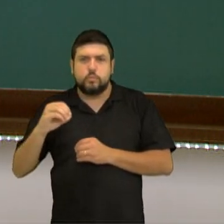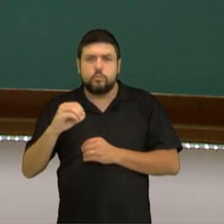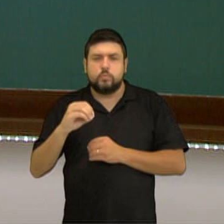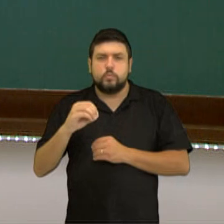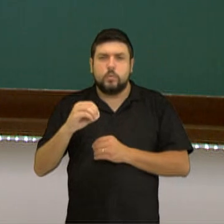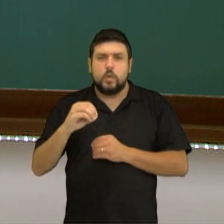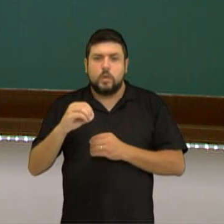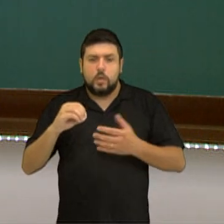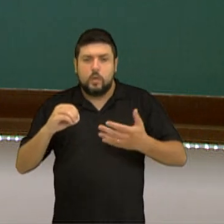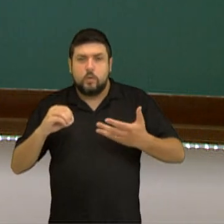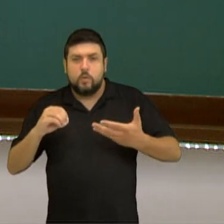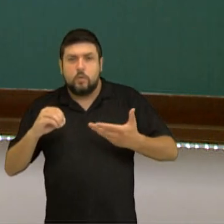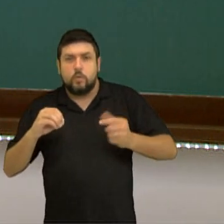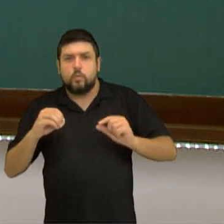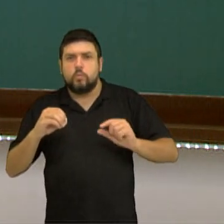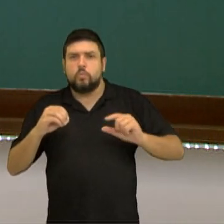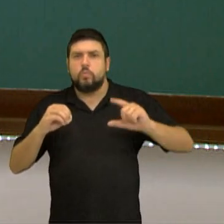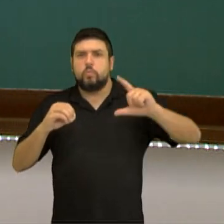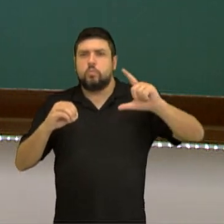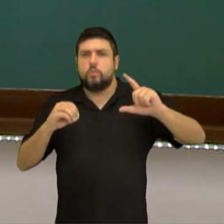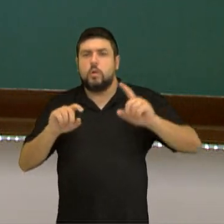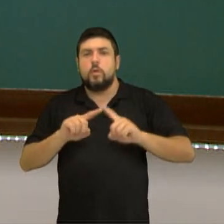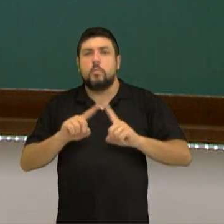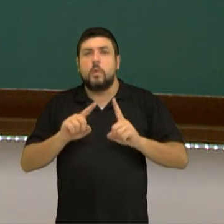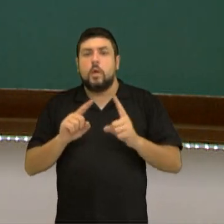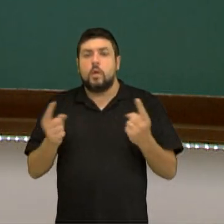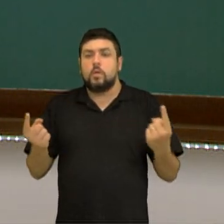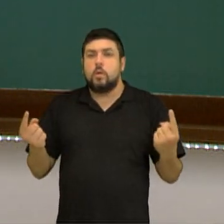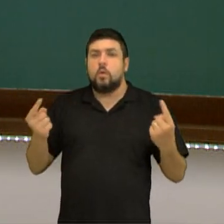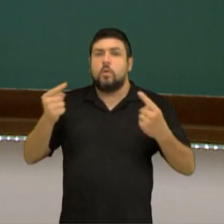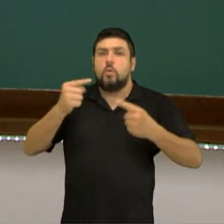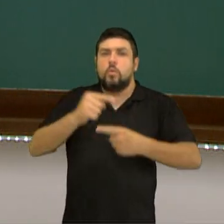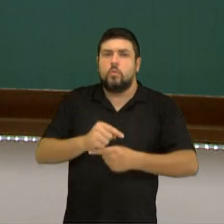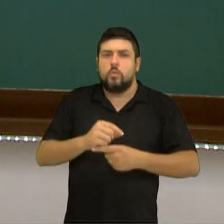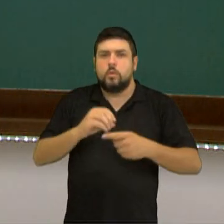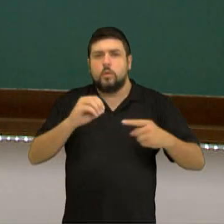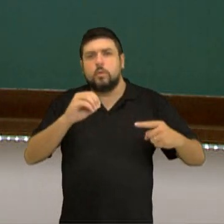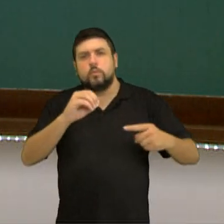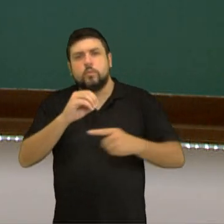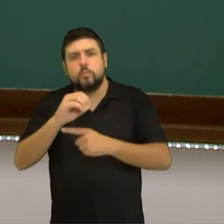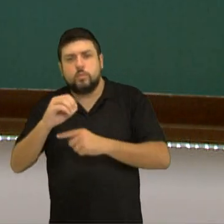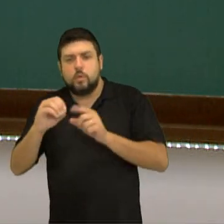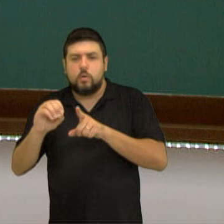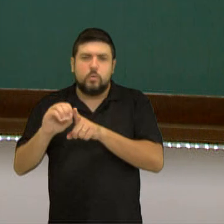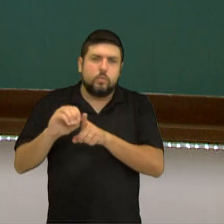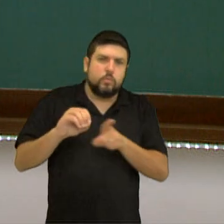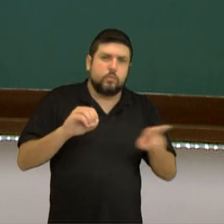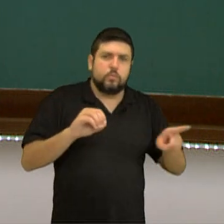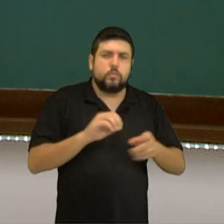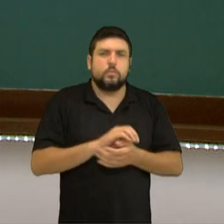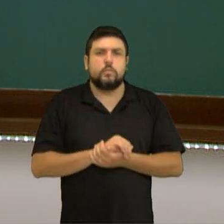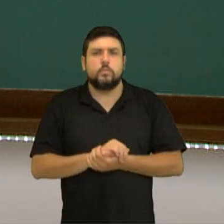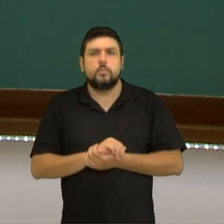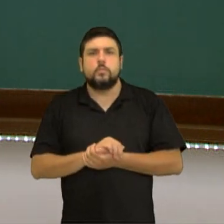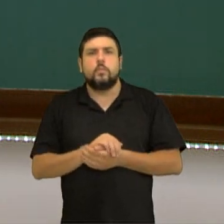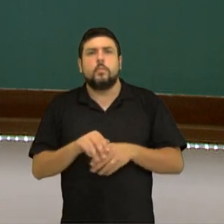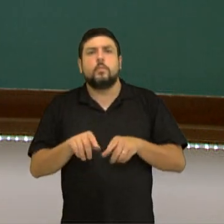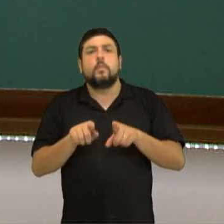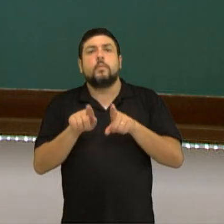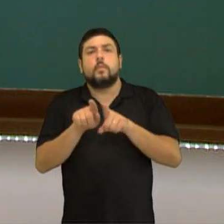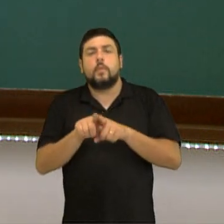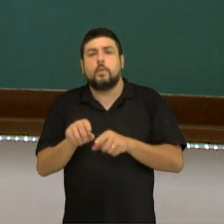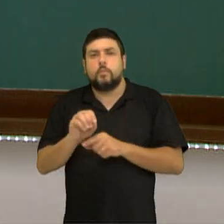aumentando, certo? Só que no sentido contrário do nosso eixo. E da mesma forma, você tem aqui a questão do